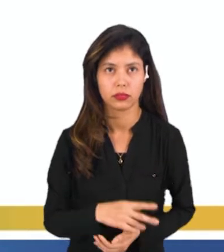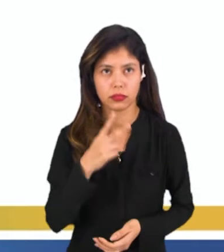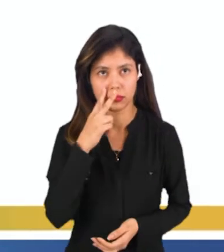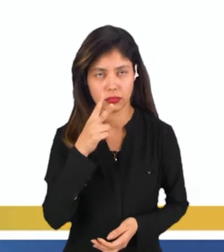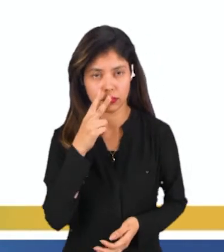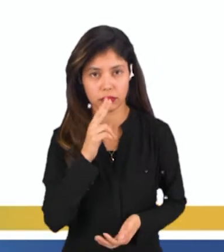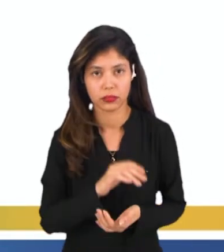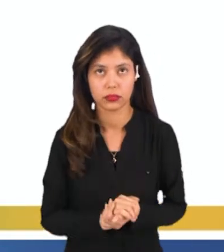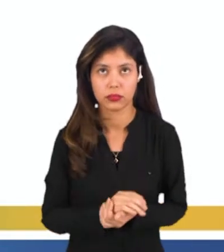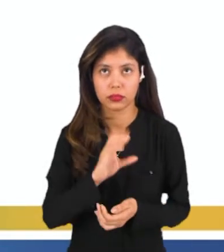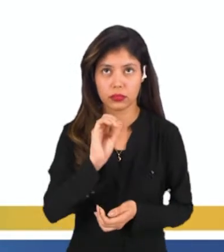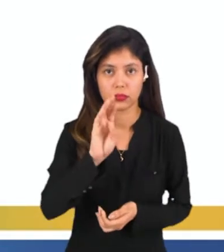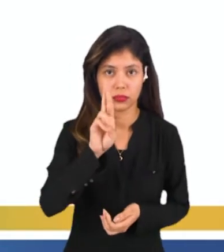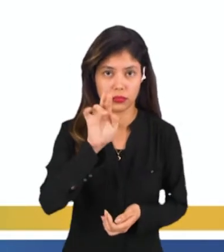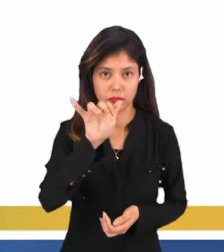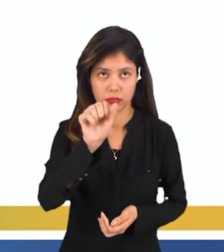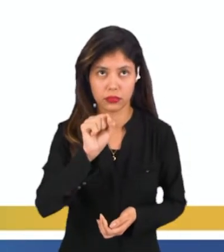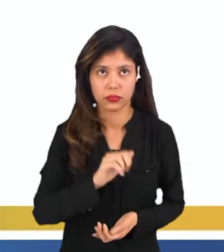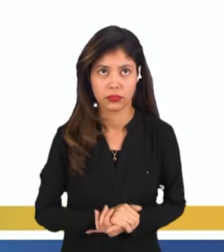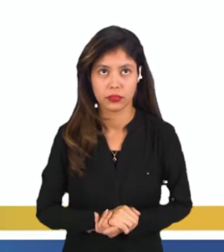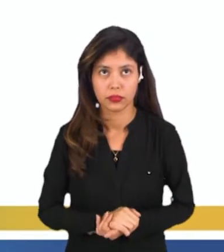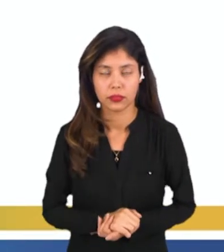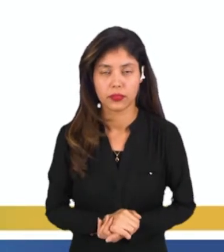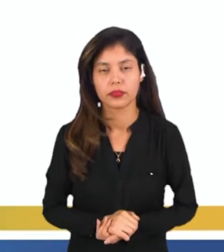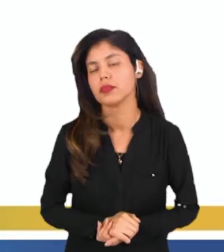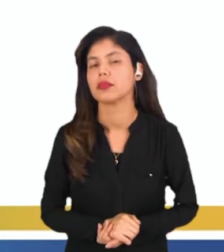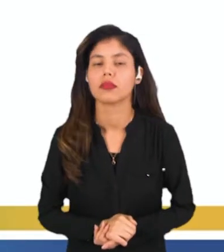Vamos para suas obras, ok?